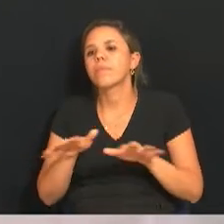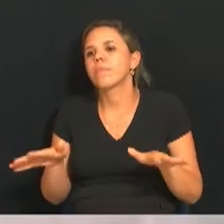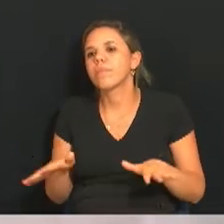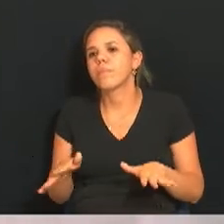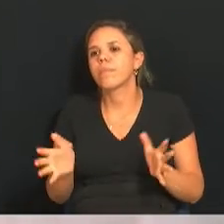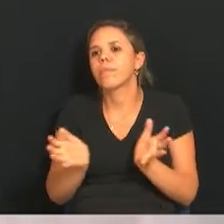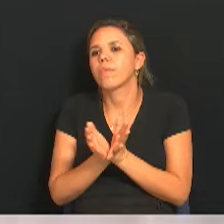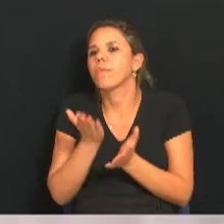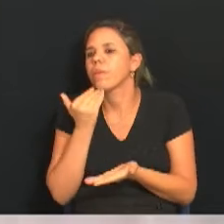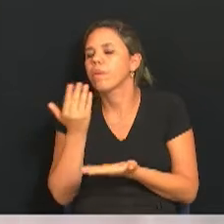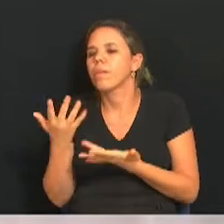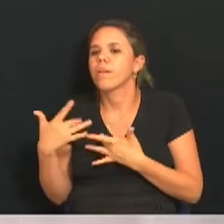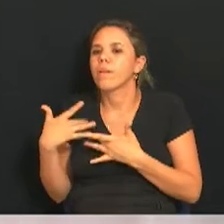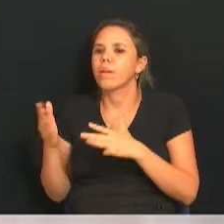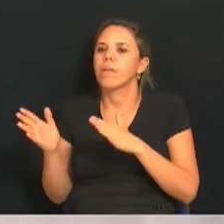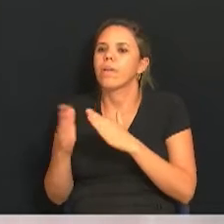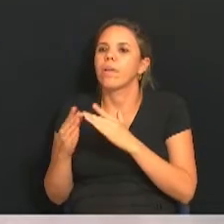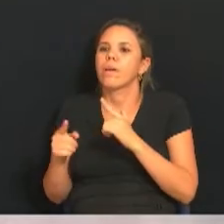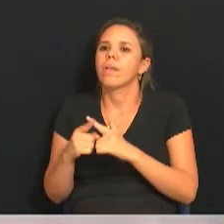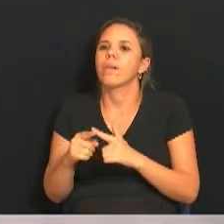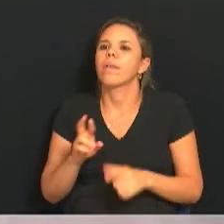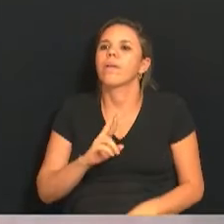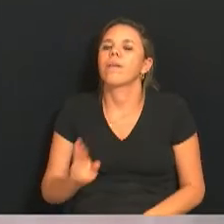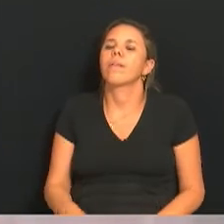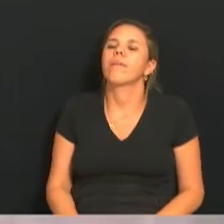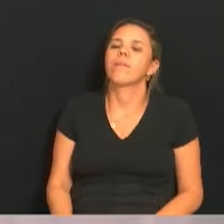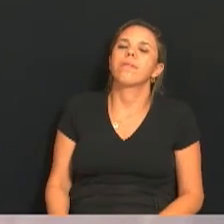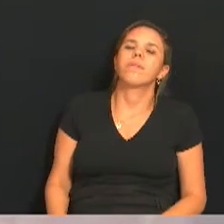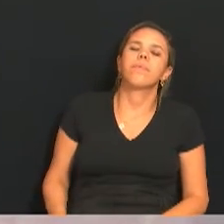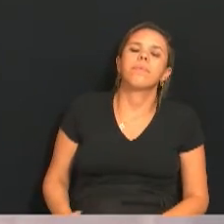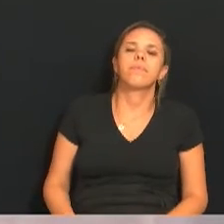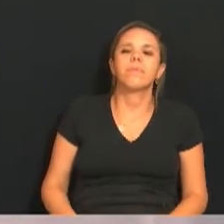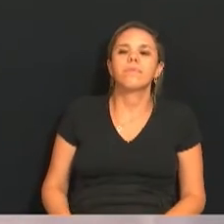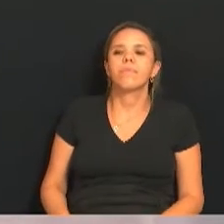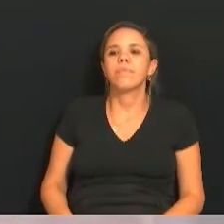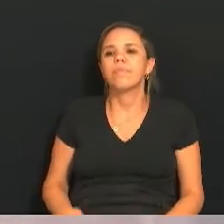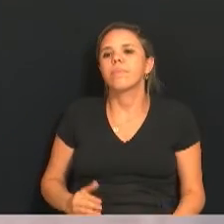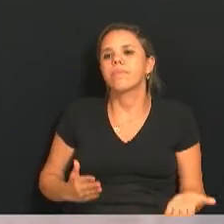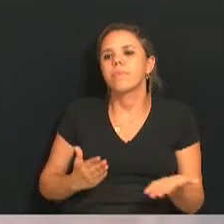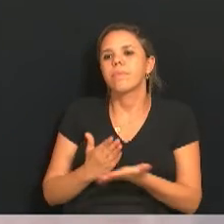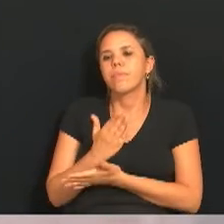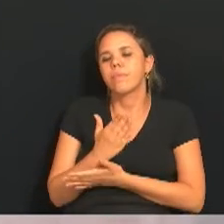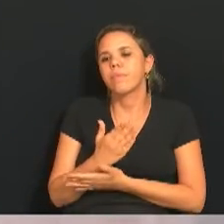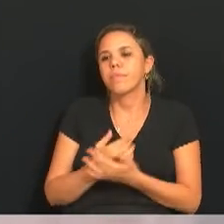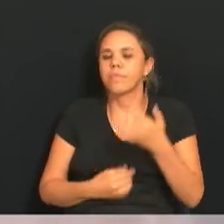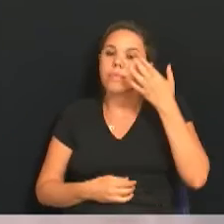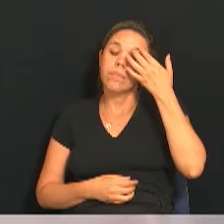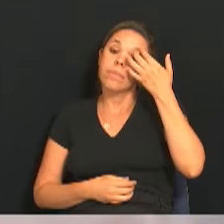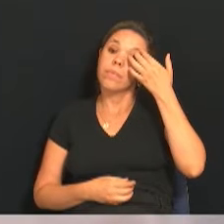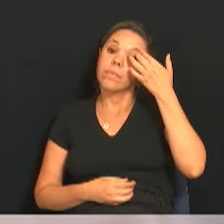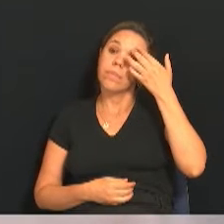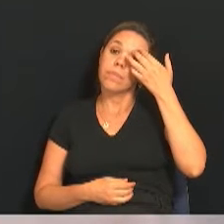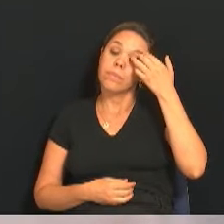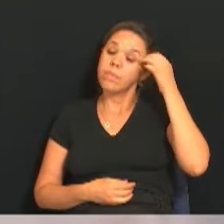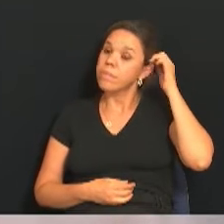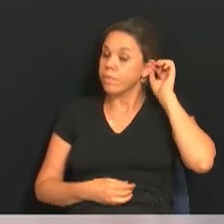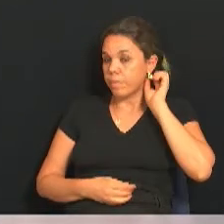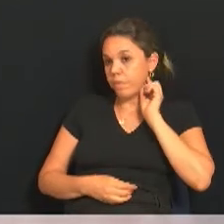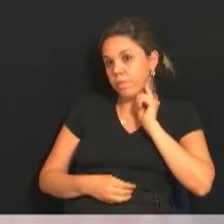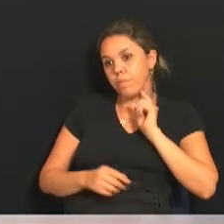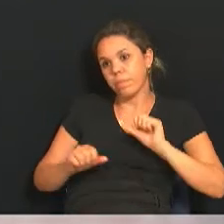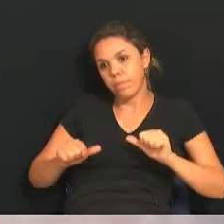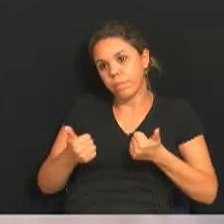comidas, igrejas, etc., e que eles também aprovaram a medida. E isso está sendo muito